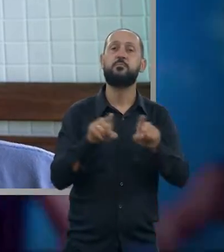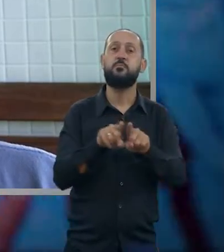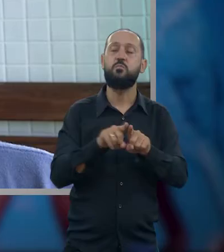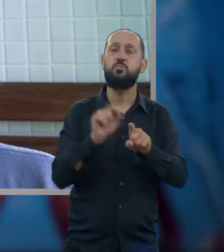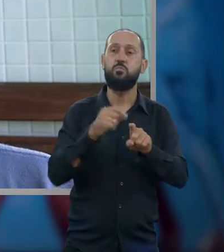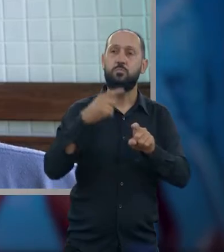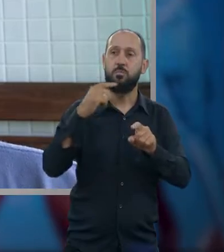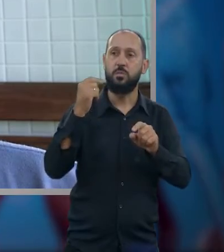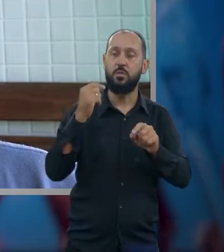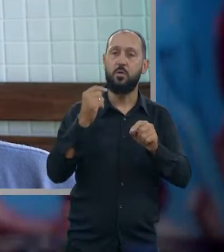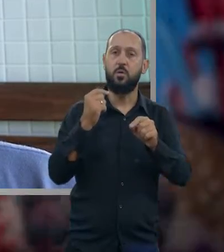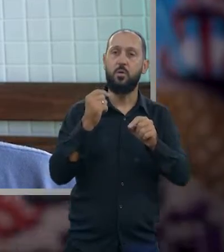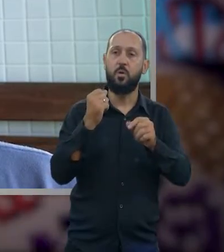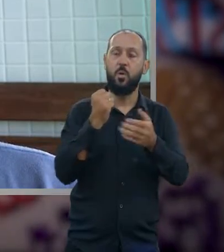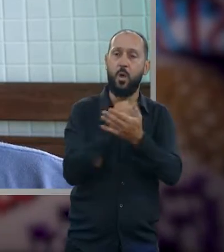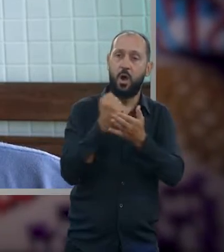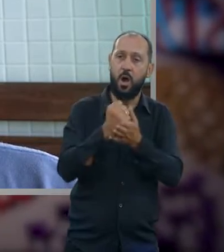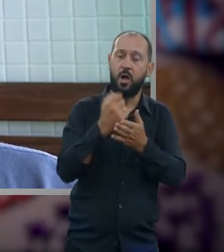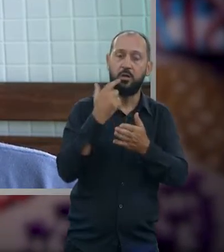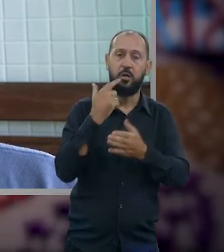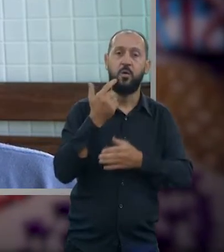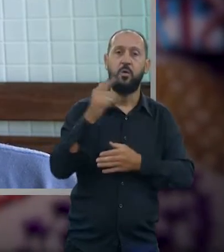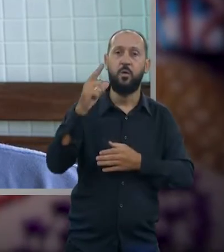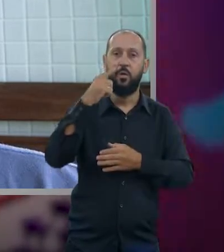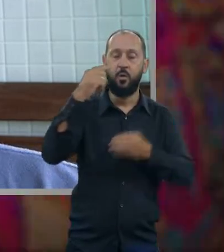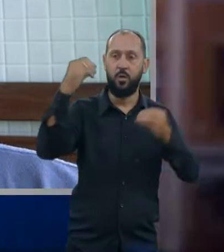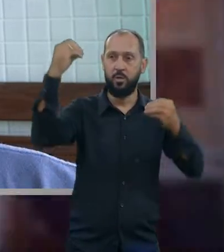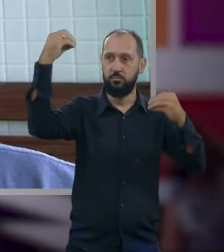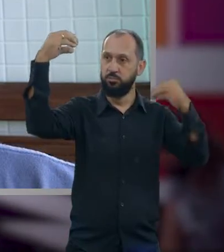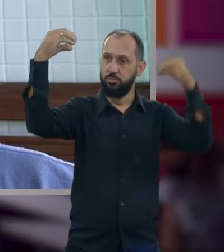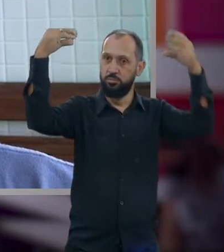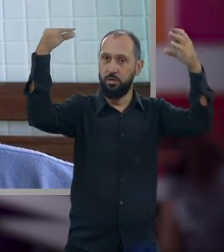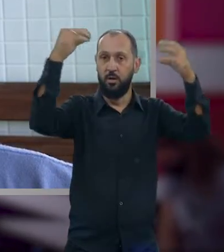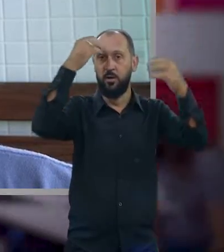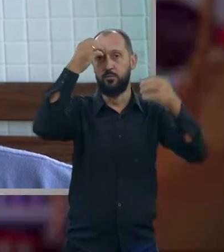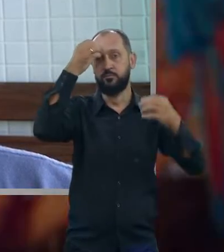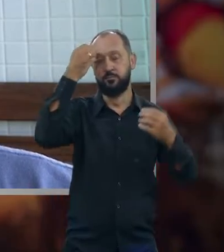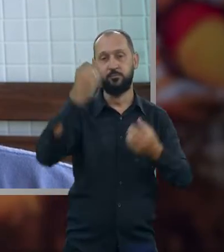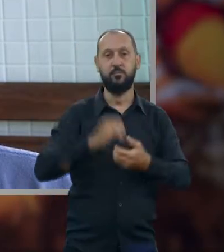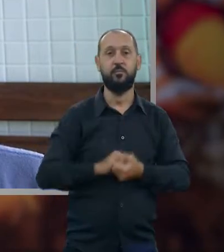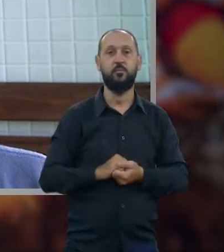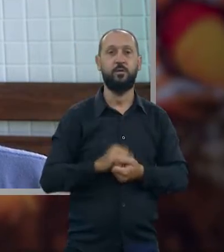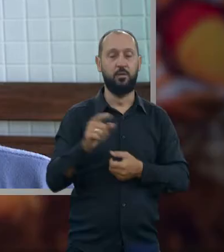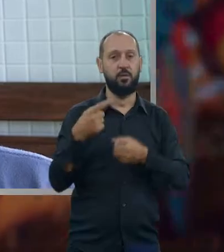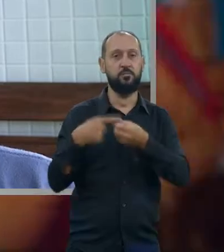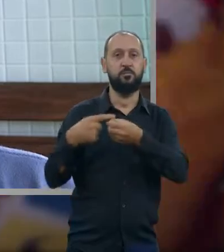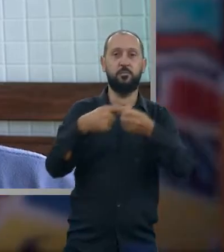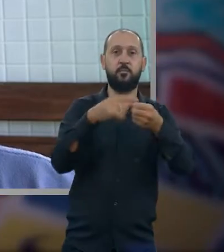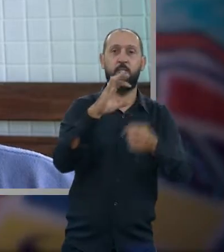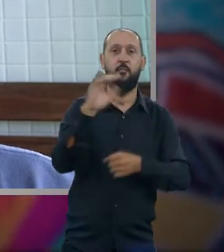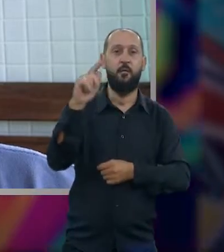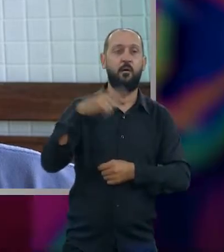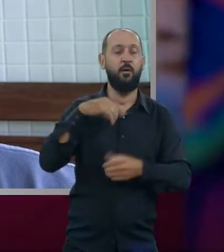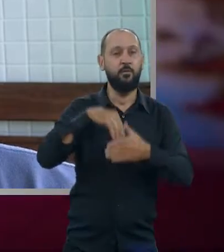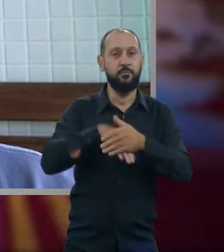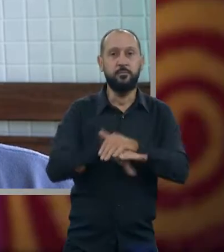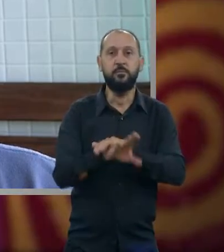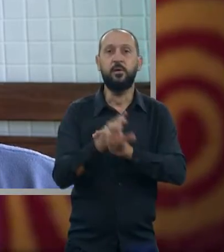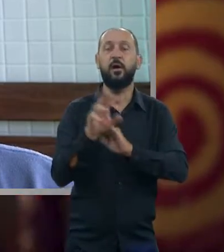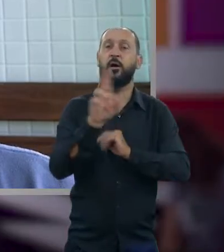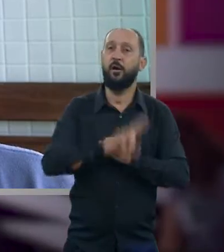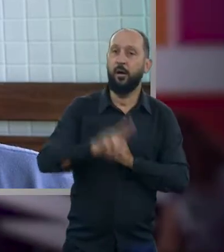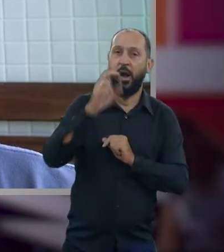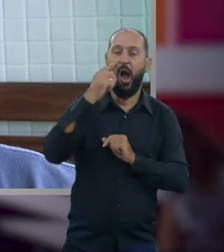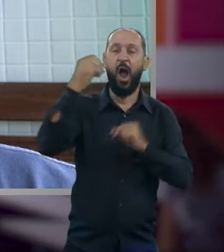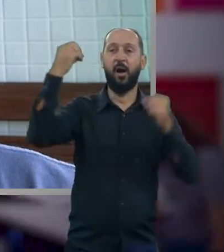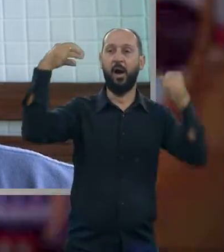também coloquei uma iluminação, contratei um iluminador daí da cidade de Campo Grande, que está acostumado a trabalhar